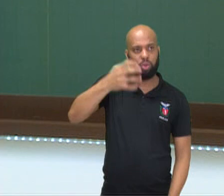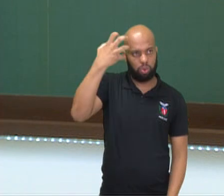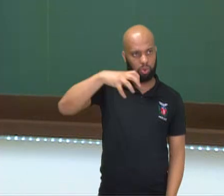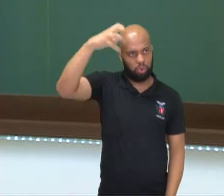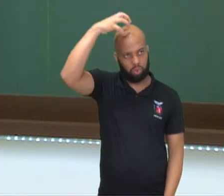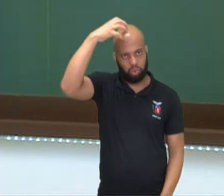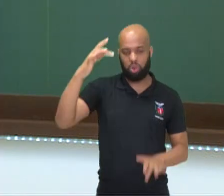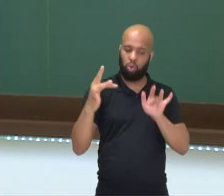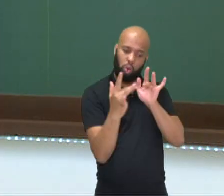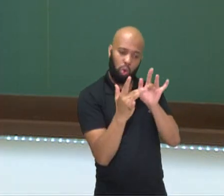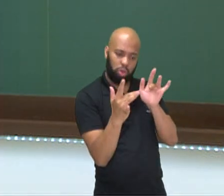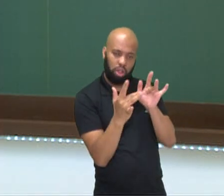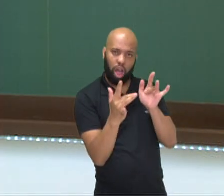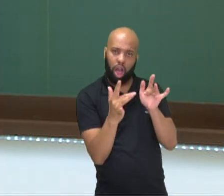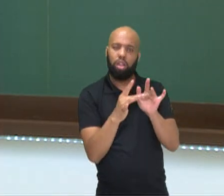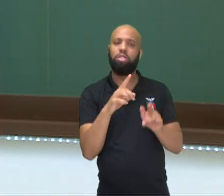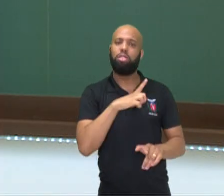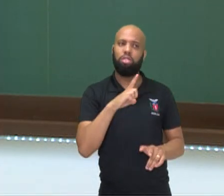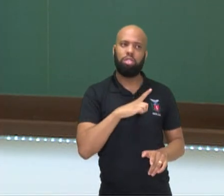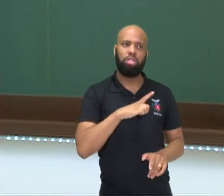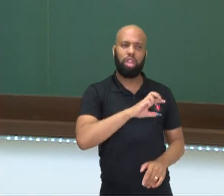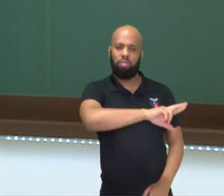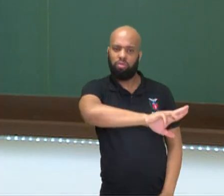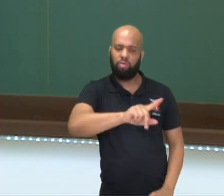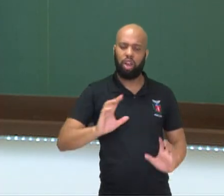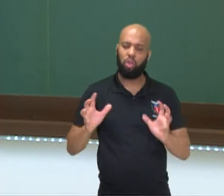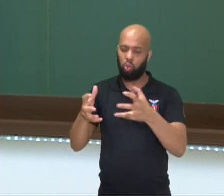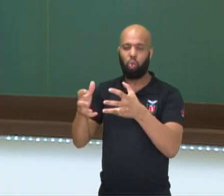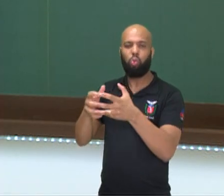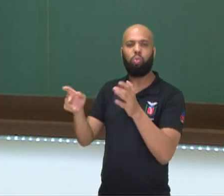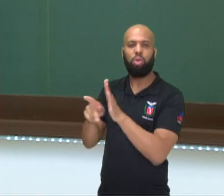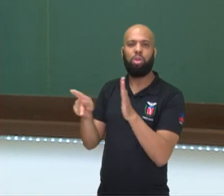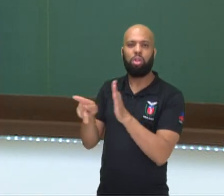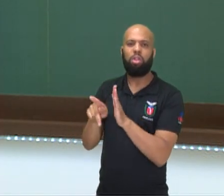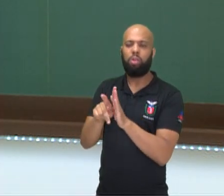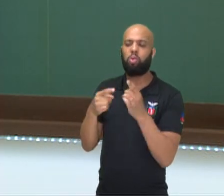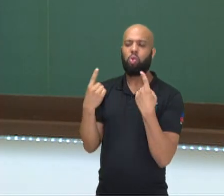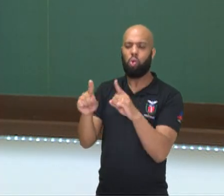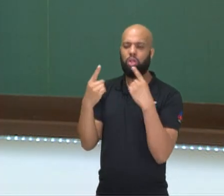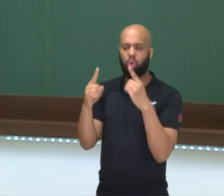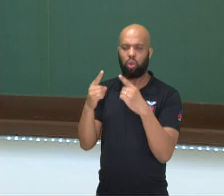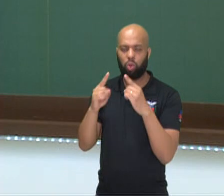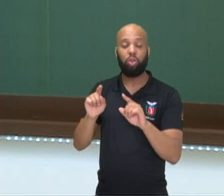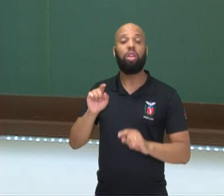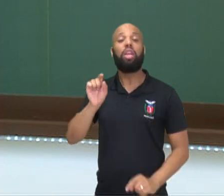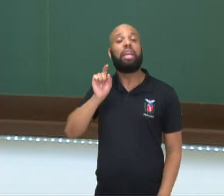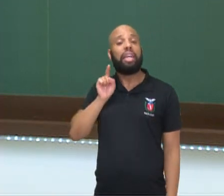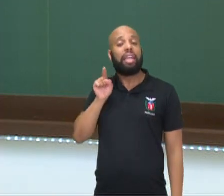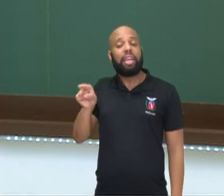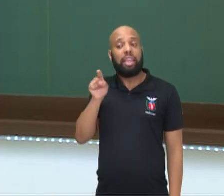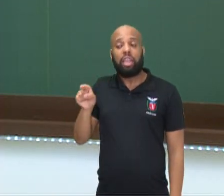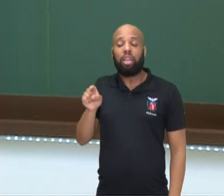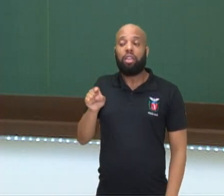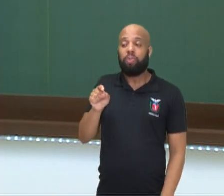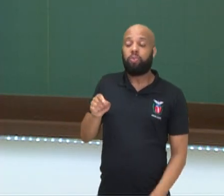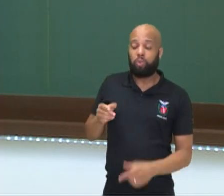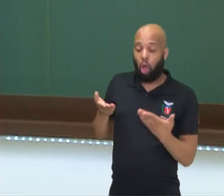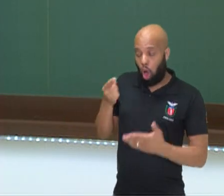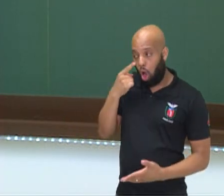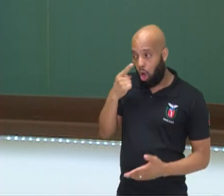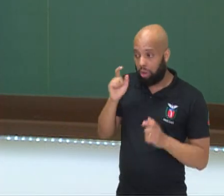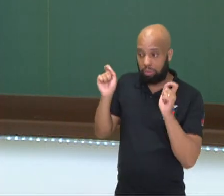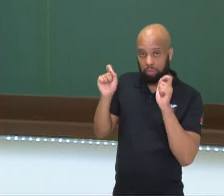ela entra em contato, inclusive, com muitos desses rebeldes e vai dizer que existe uma possível, né,